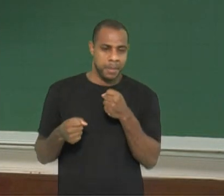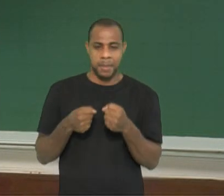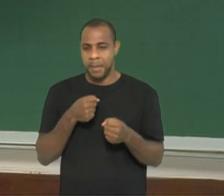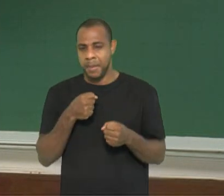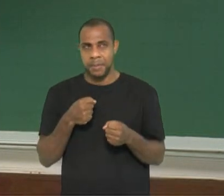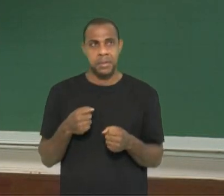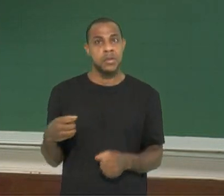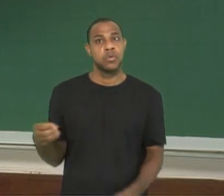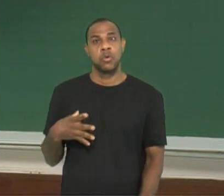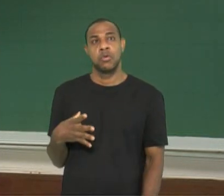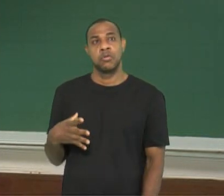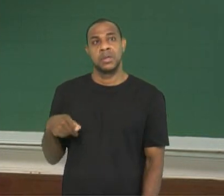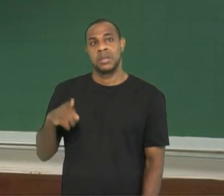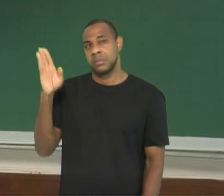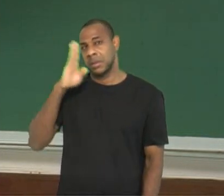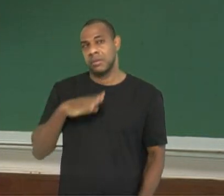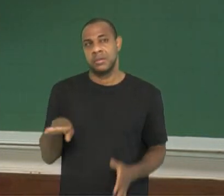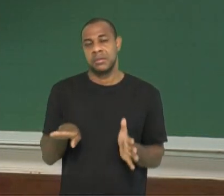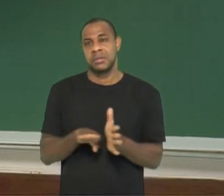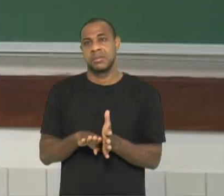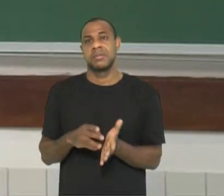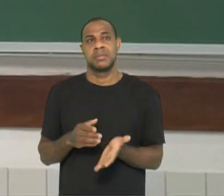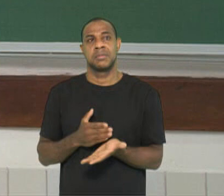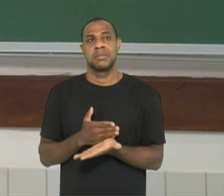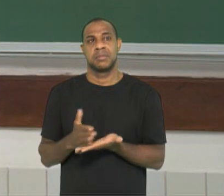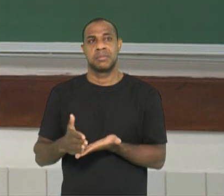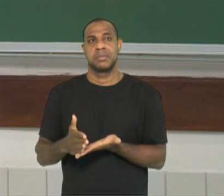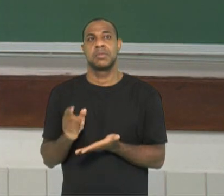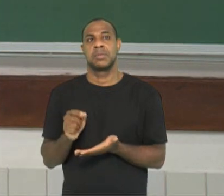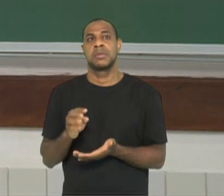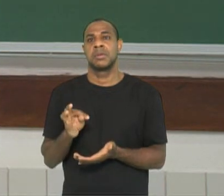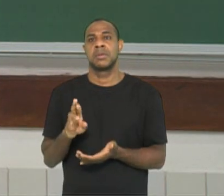algo novo no Brasil, que é o início da Tropicália.